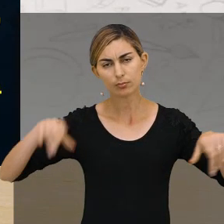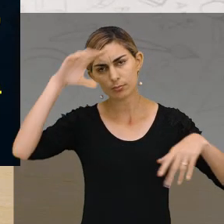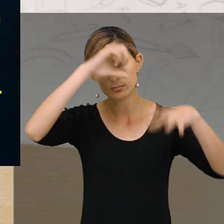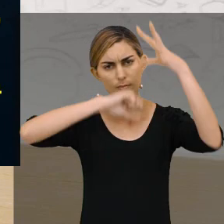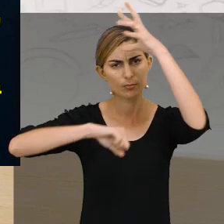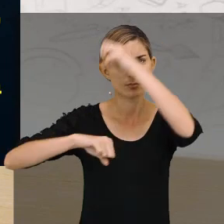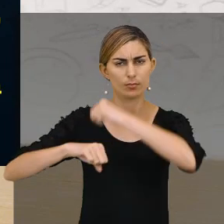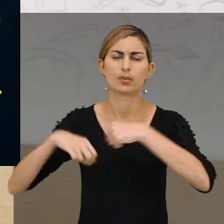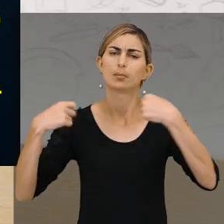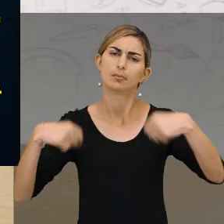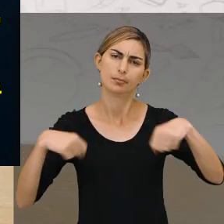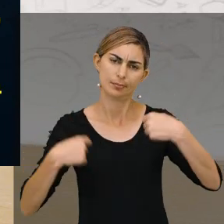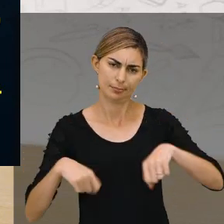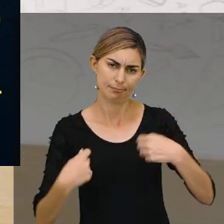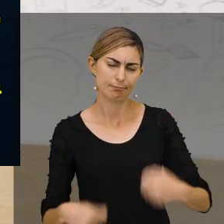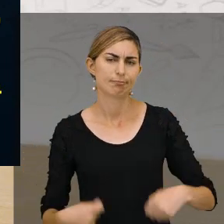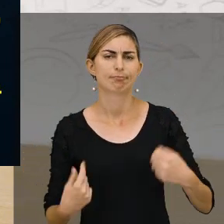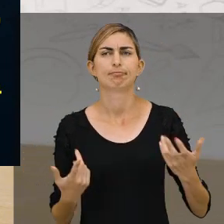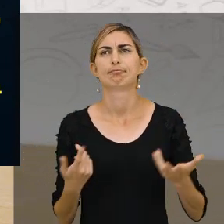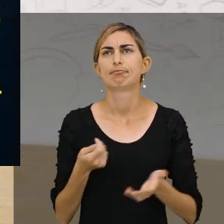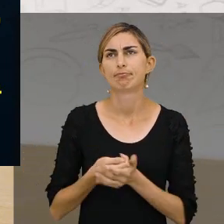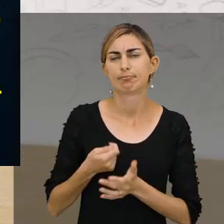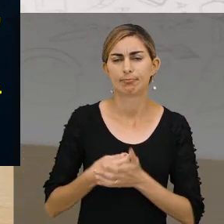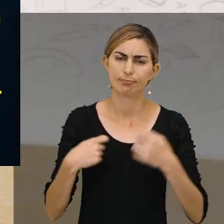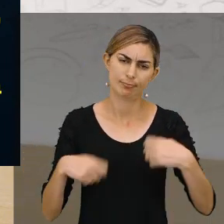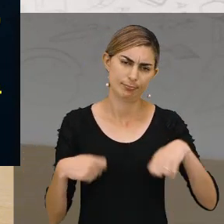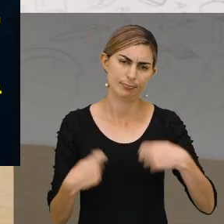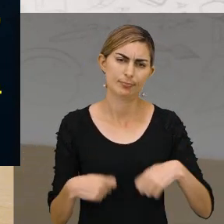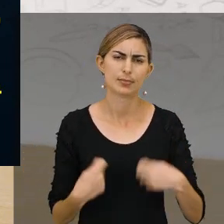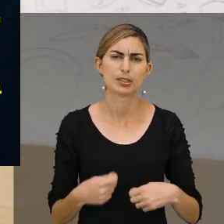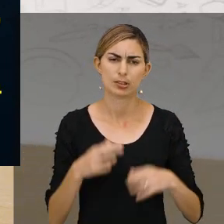de aprendizagem que deve ser